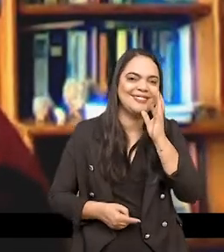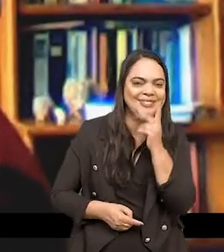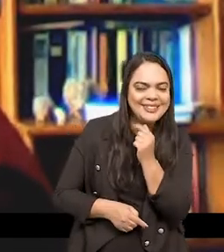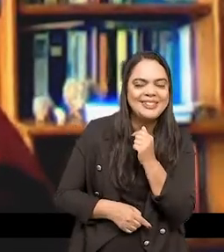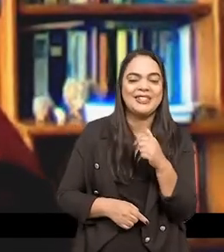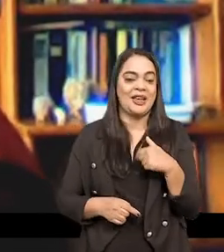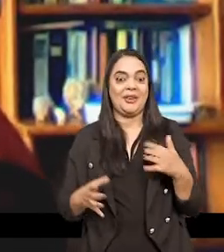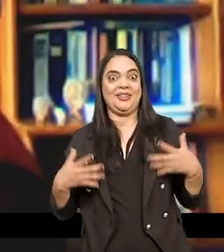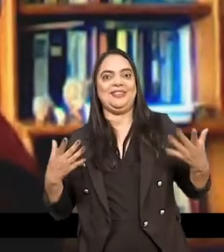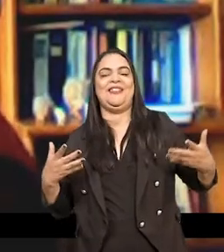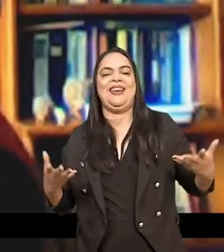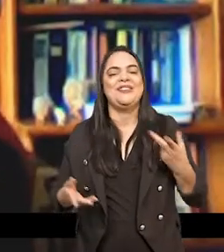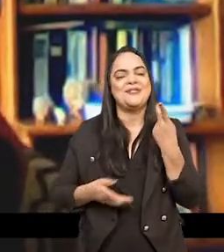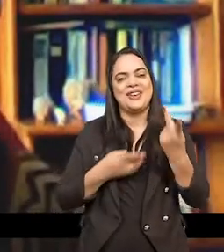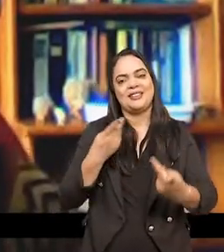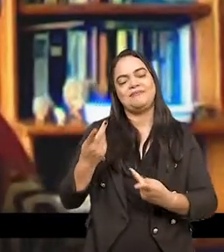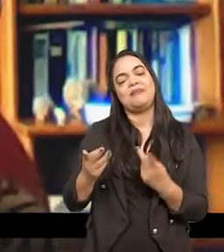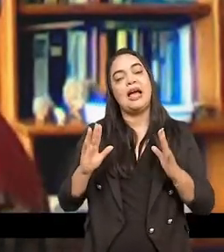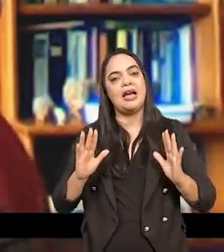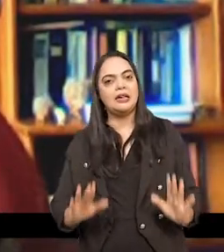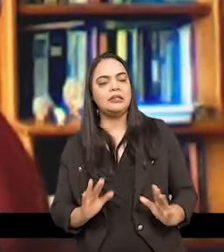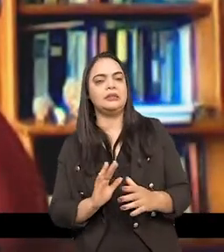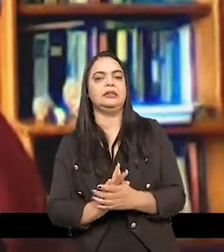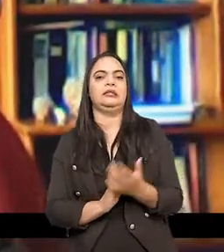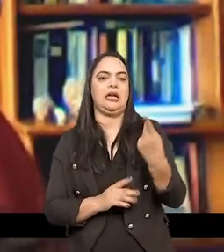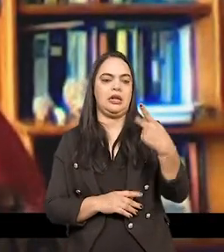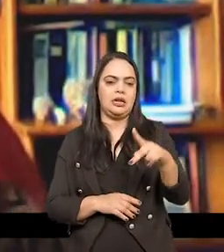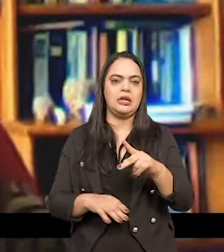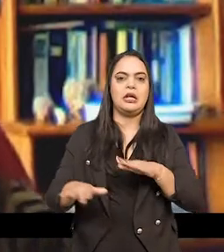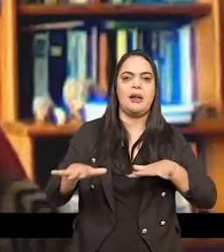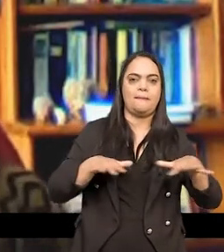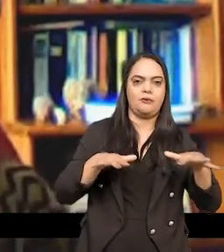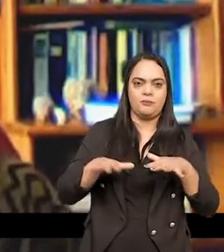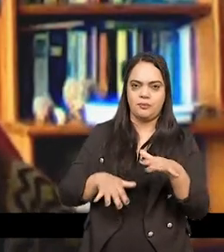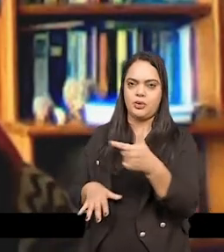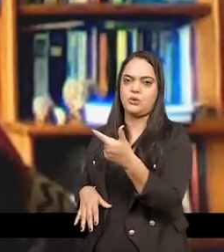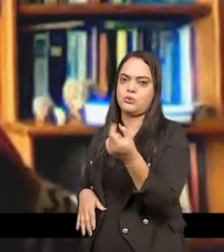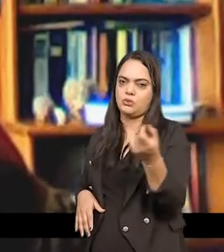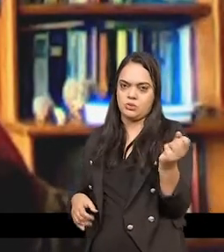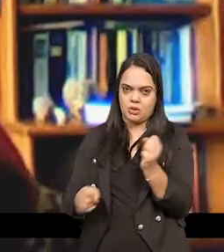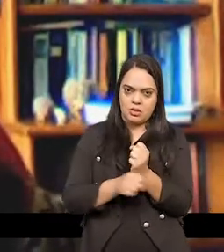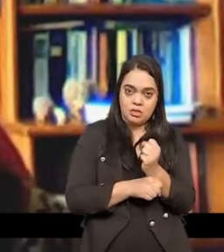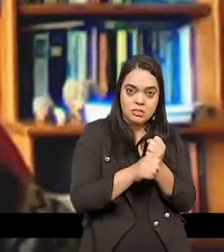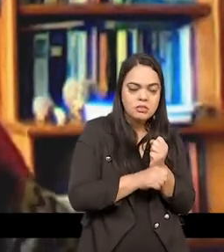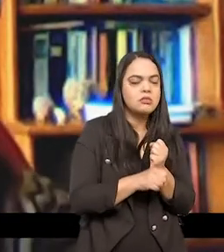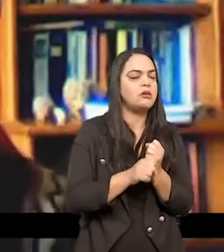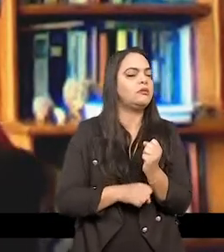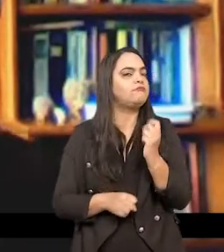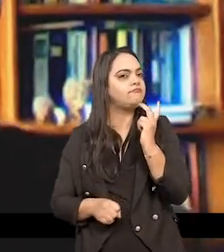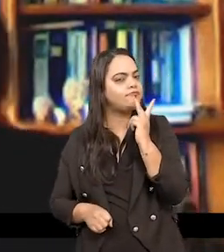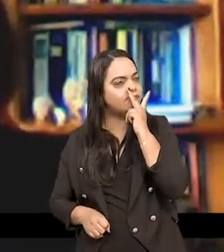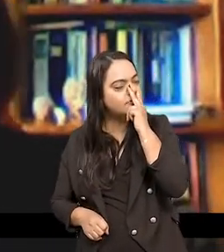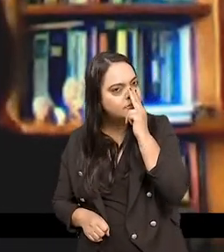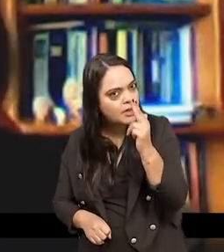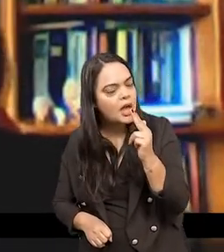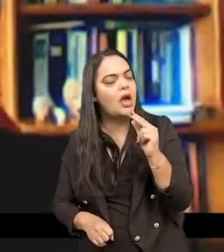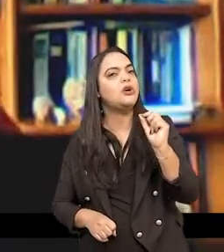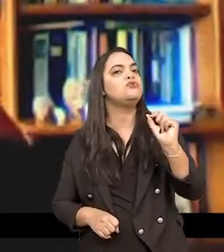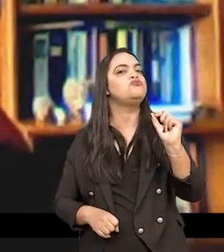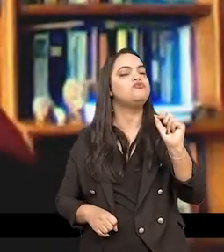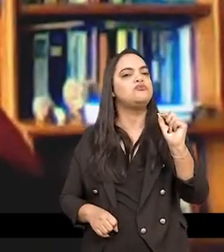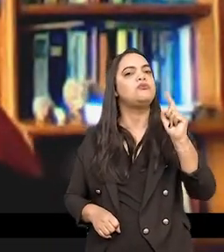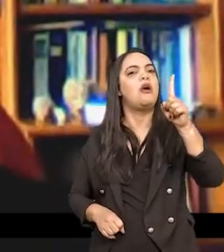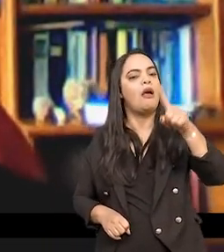Dilza, que agora esse movimento do bicentenário aí, eu acho que é